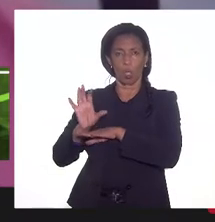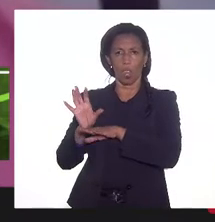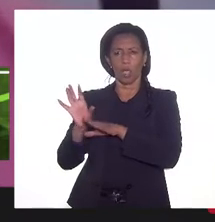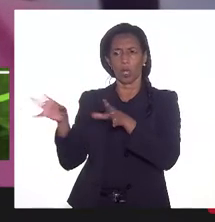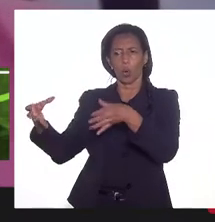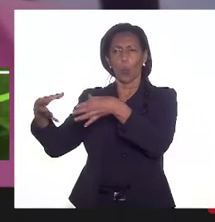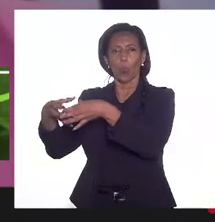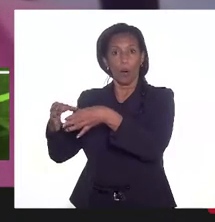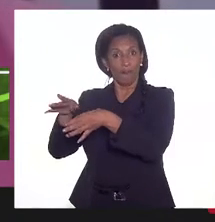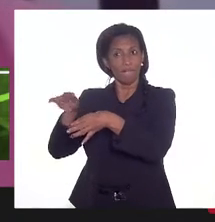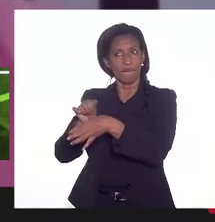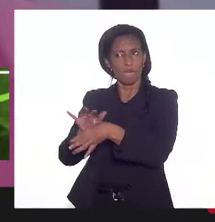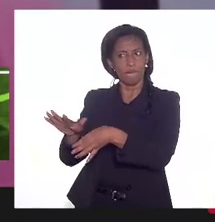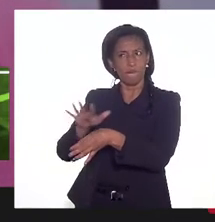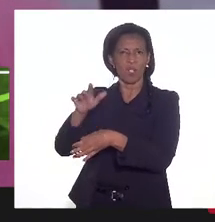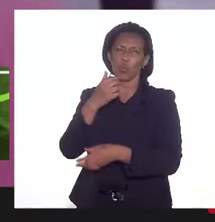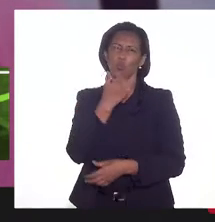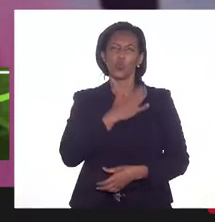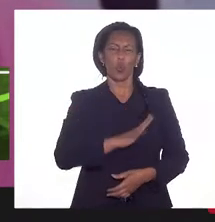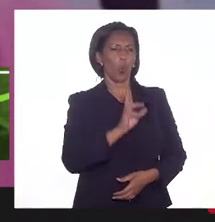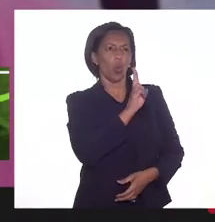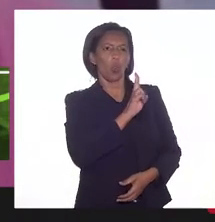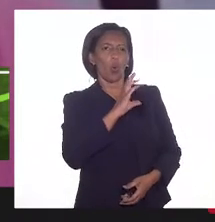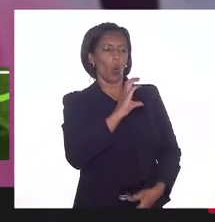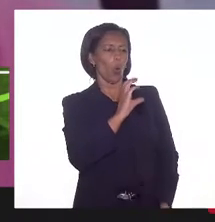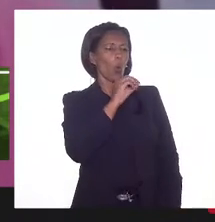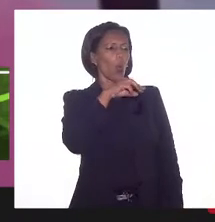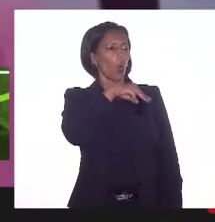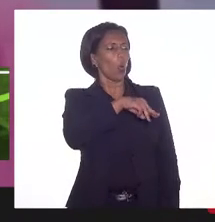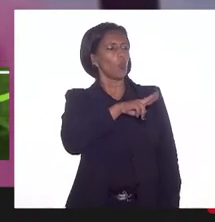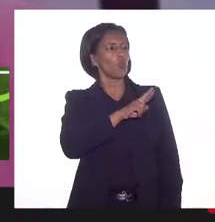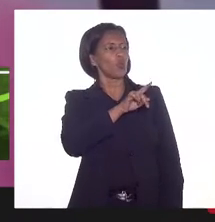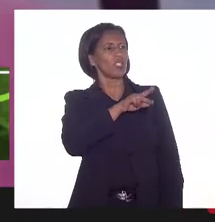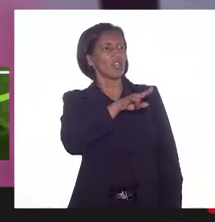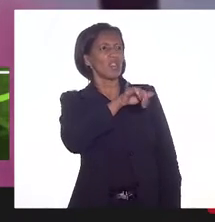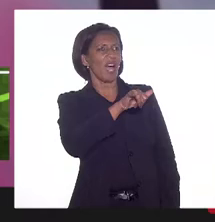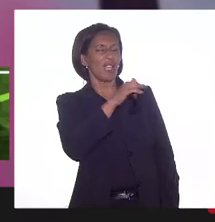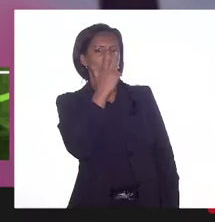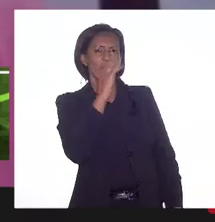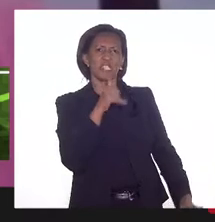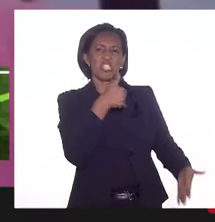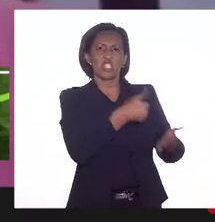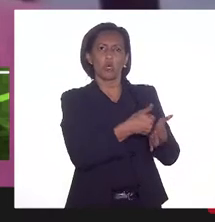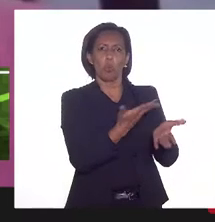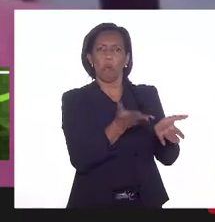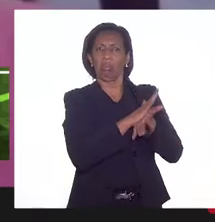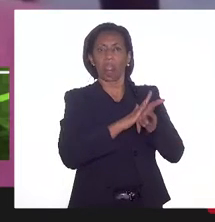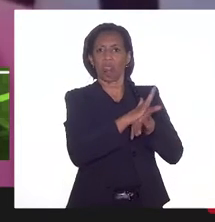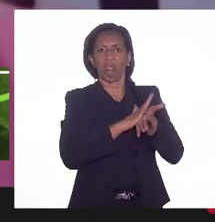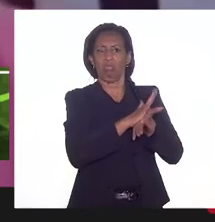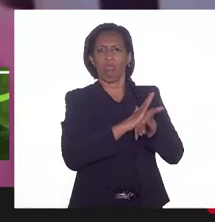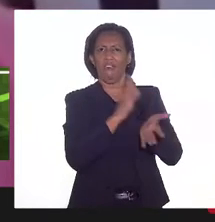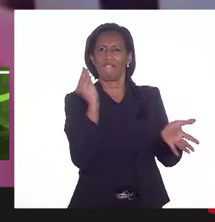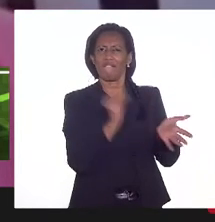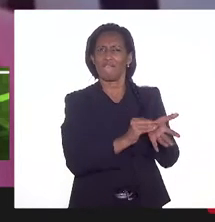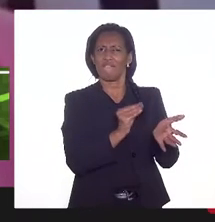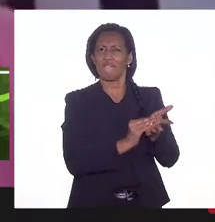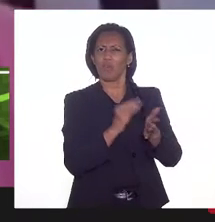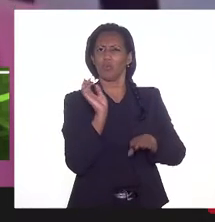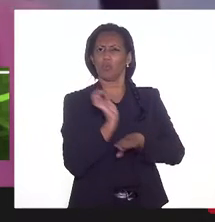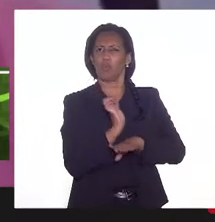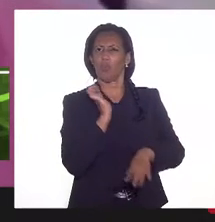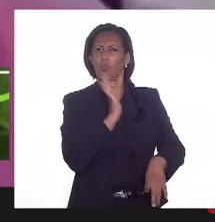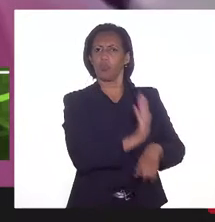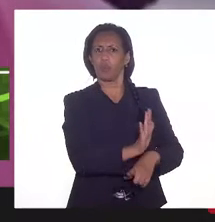comunidades em favelas eu não gosto de comunidade porque comunidade significa que já chegou alguma coisa e não chegou nada ainda está faltando muito do Estado chegar